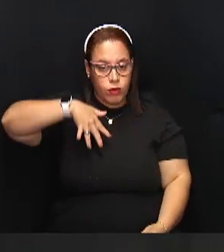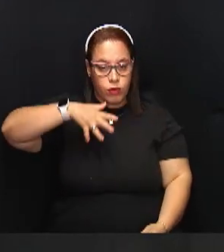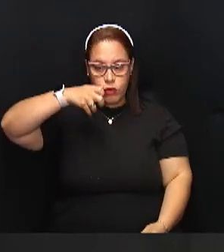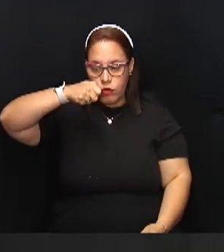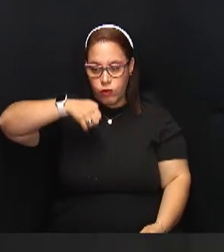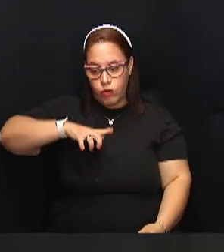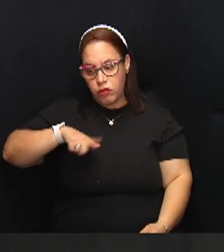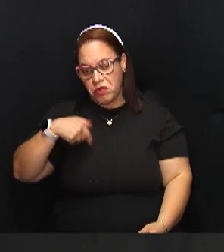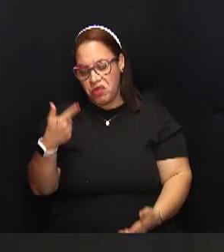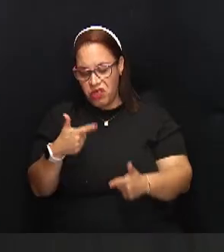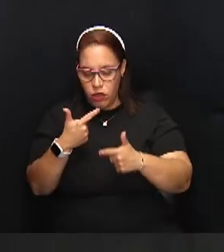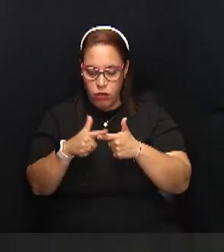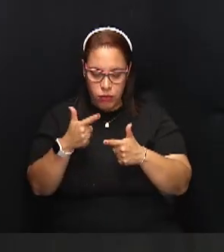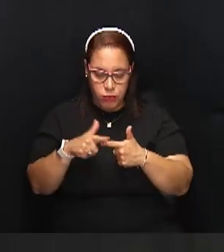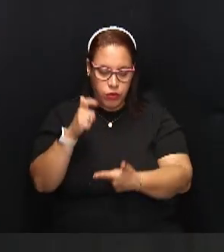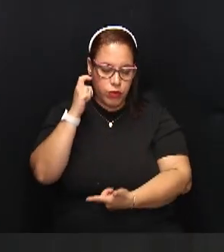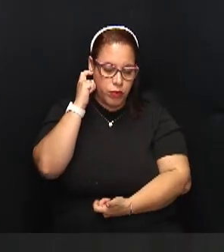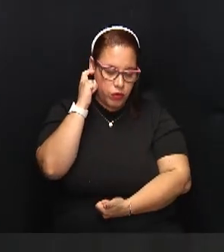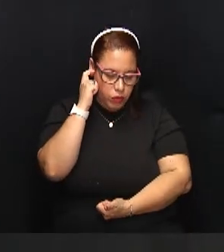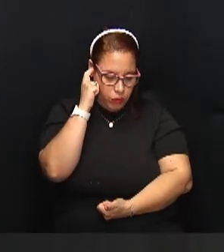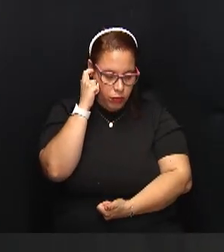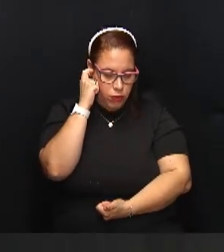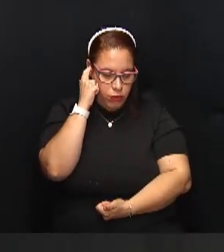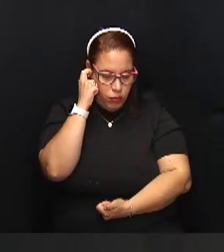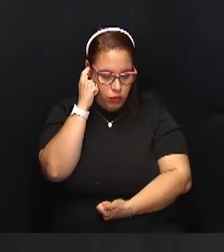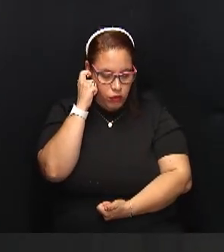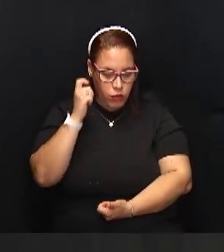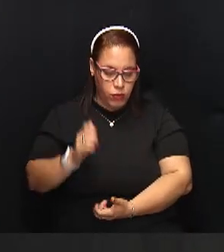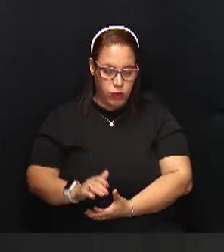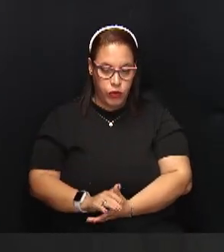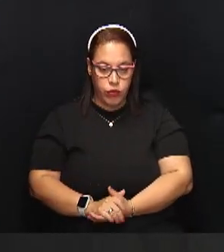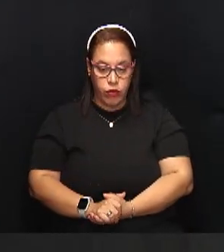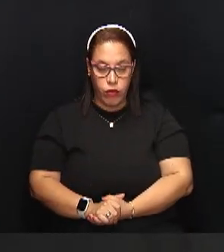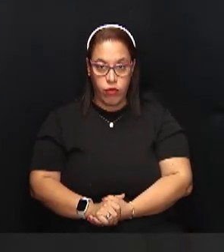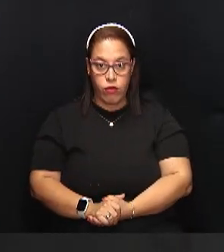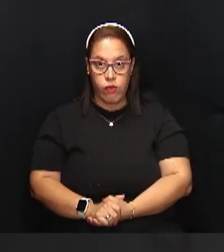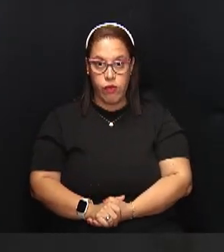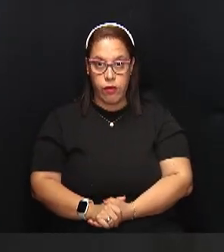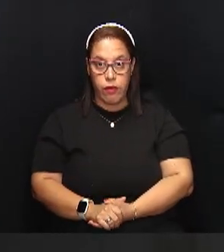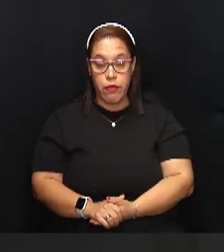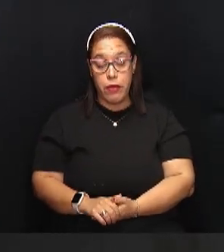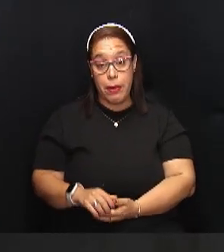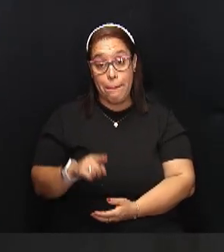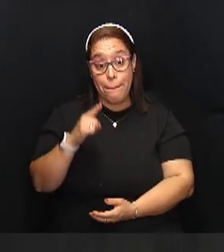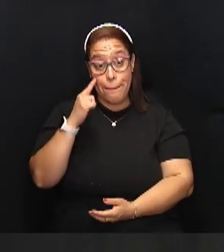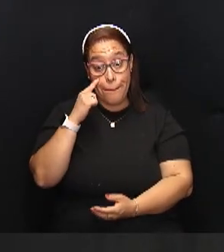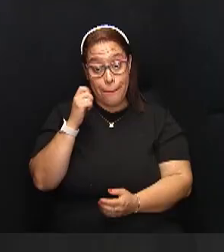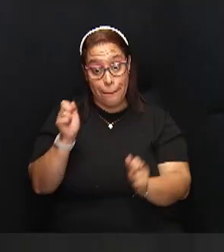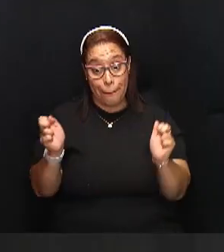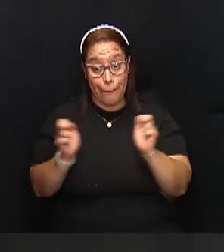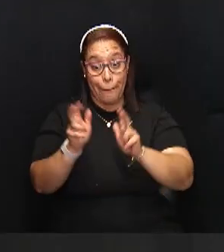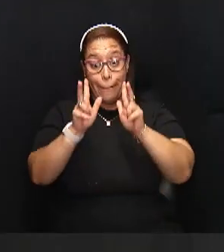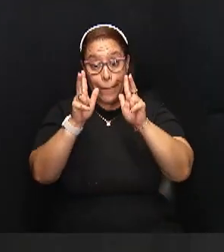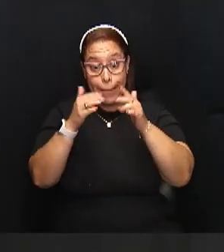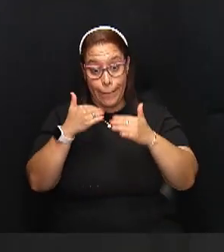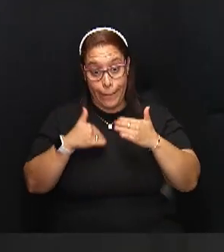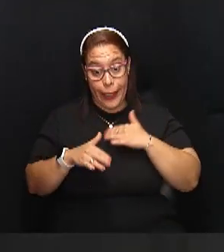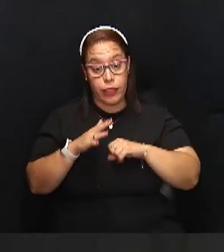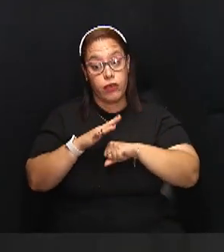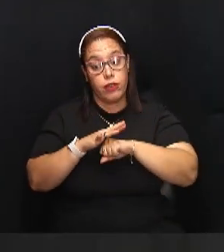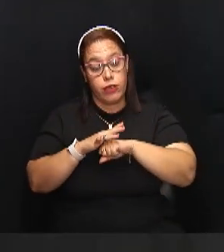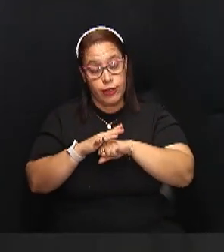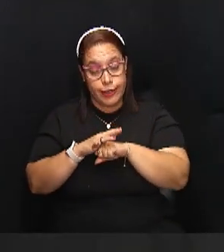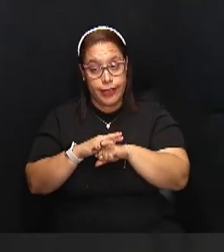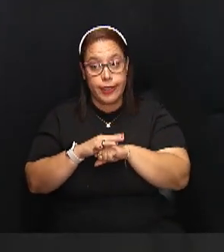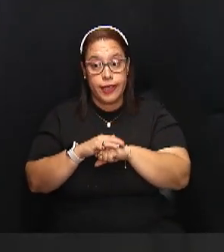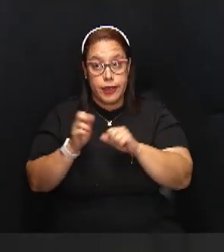outros problemas, né, que repercutem diretamente na cavidade bucal, que é o indicativo de que o seu corpo está doente. Então você